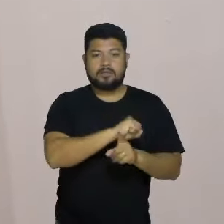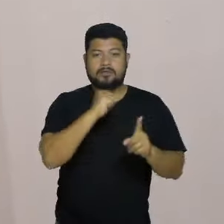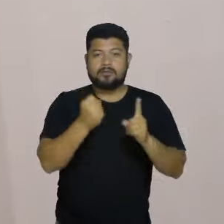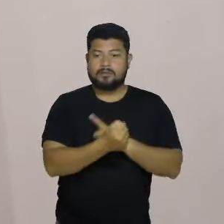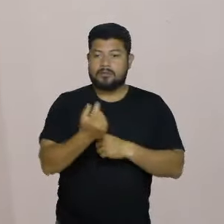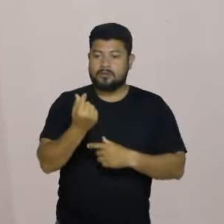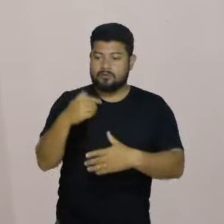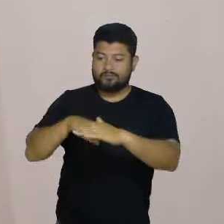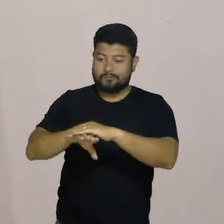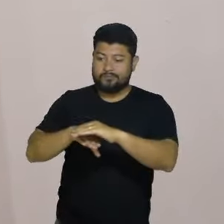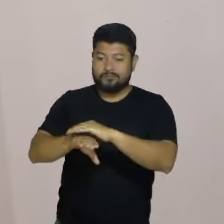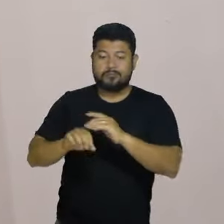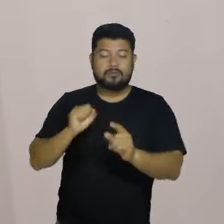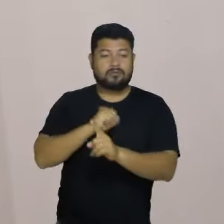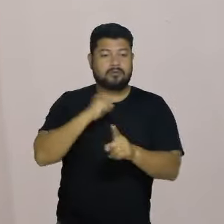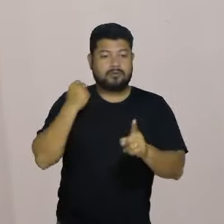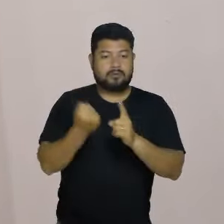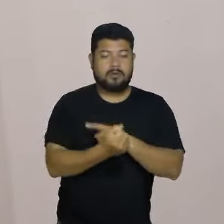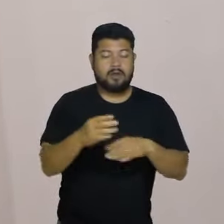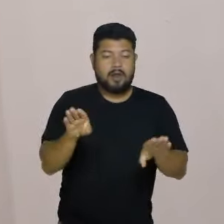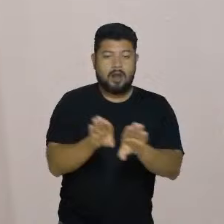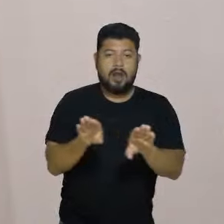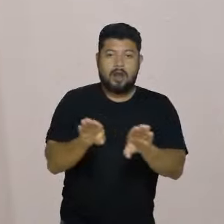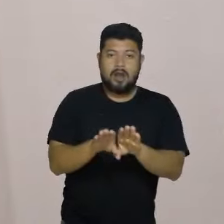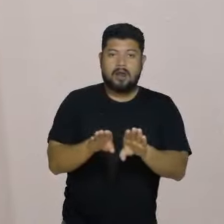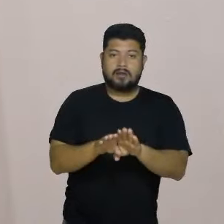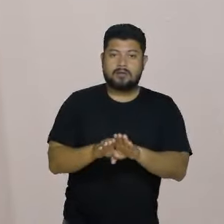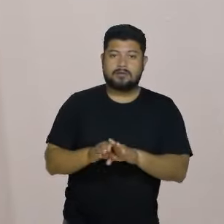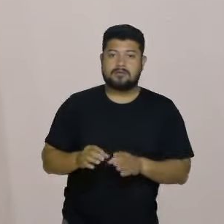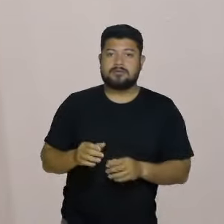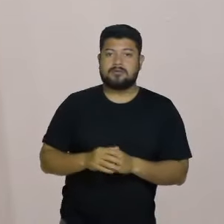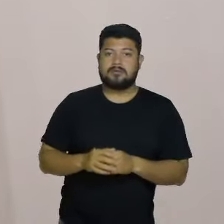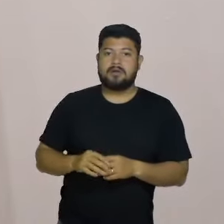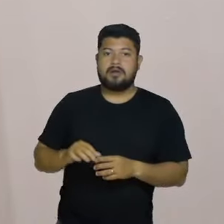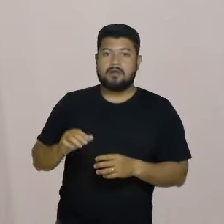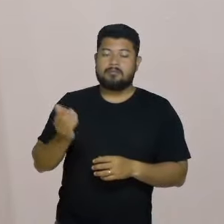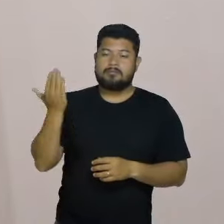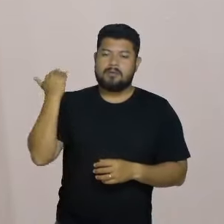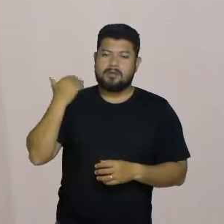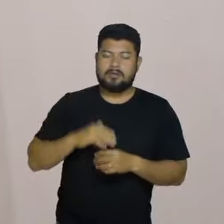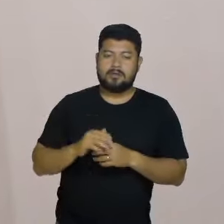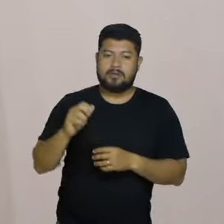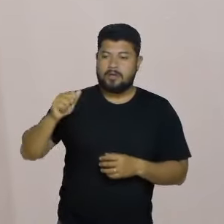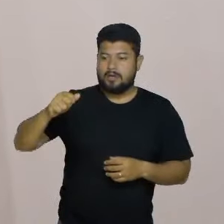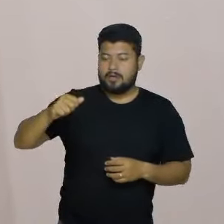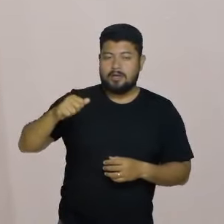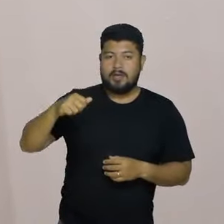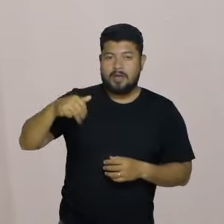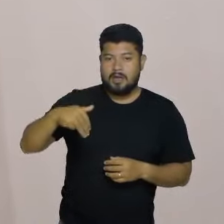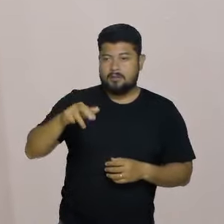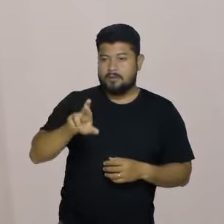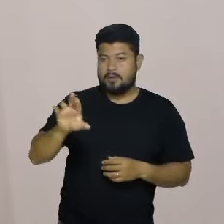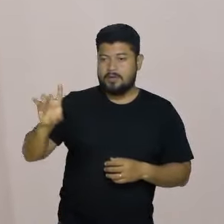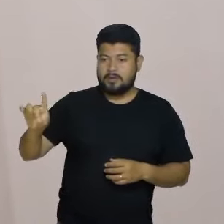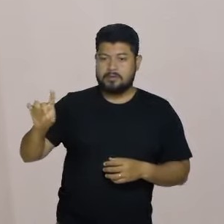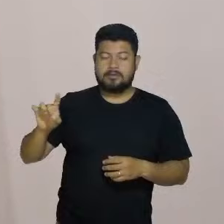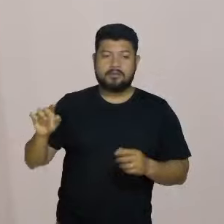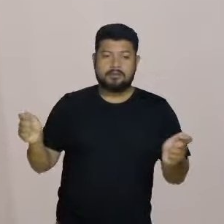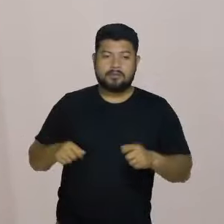e também os recursos advindos do antigo MRD e hoje gente especial que possibilitam a